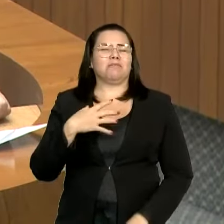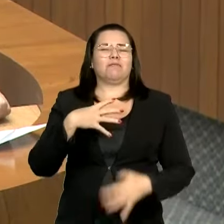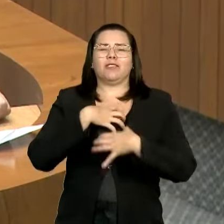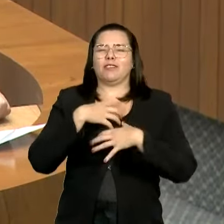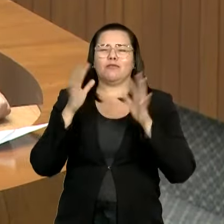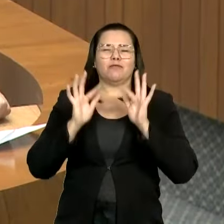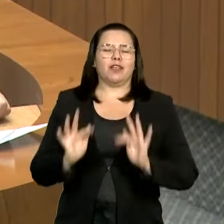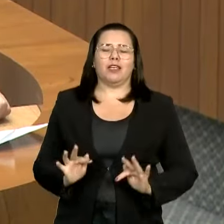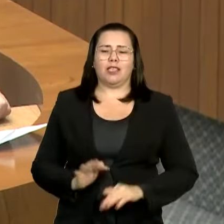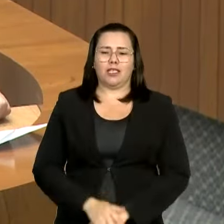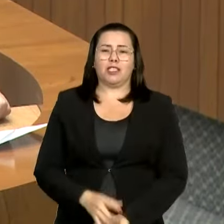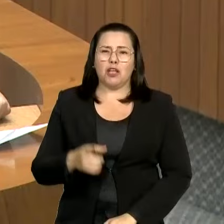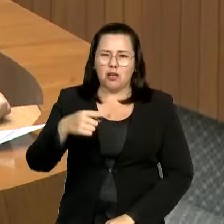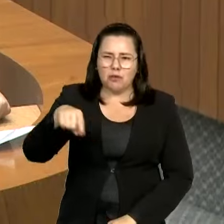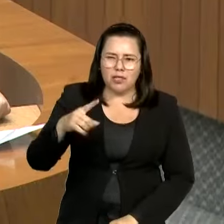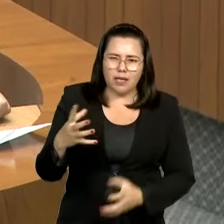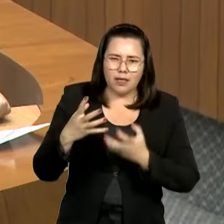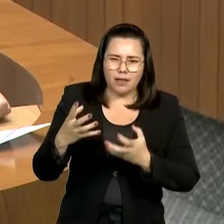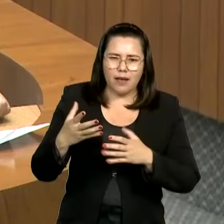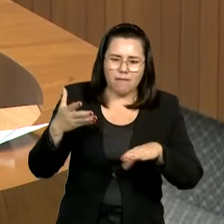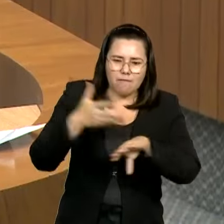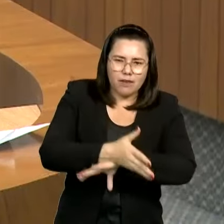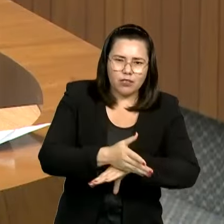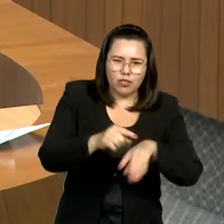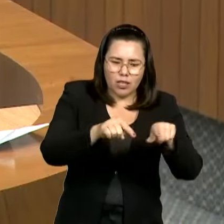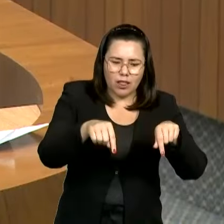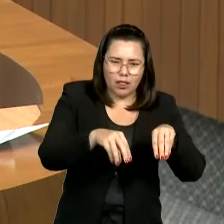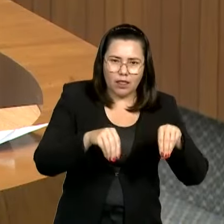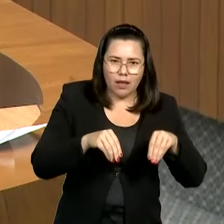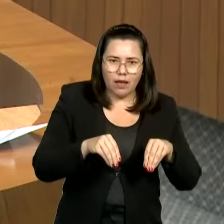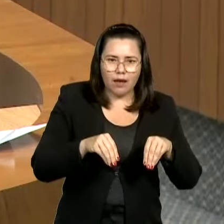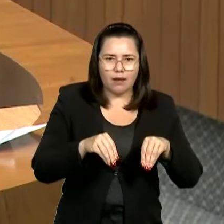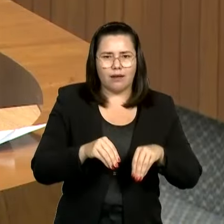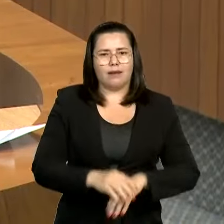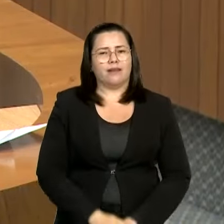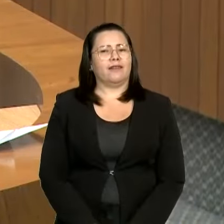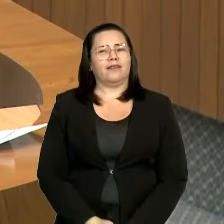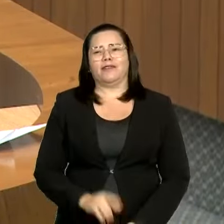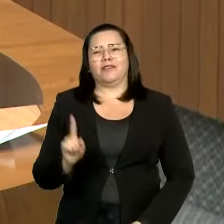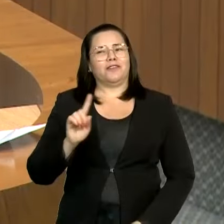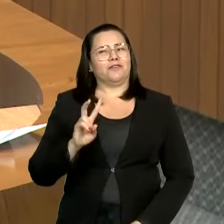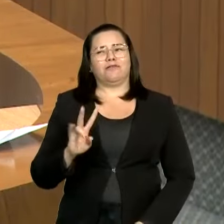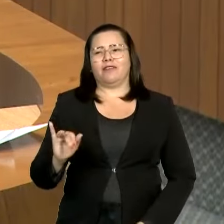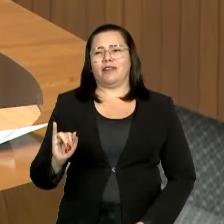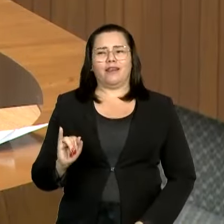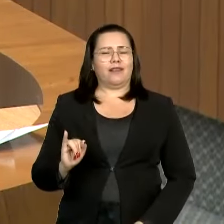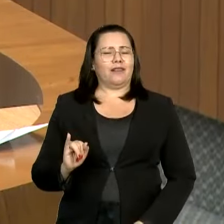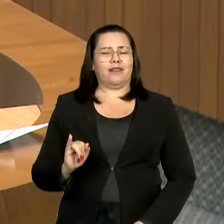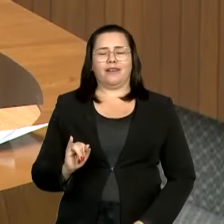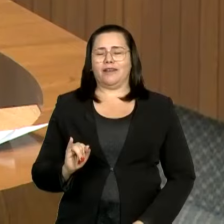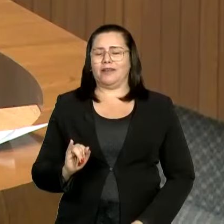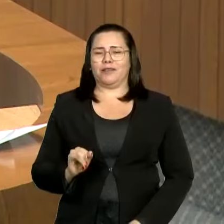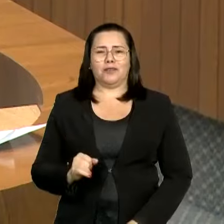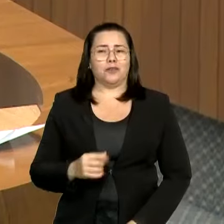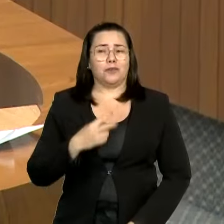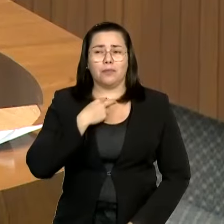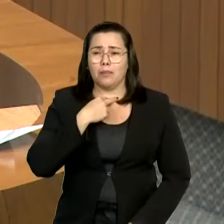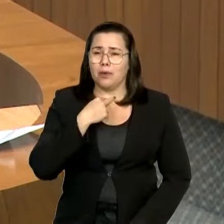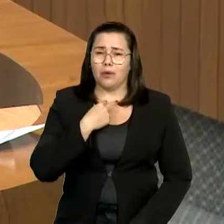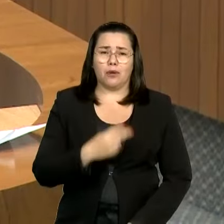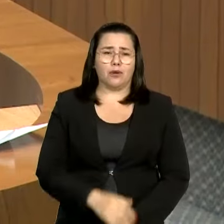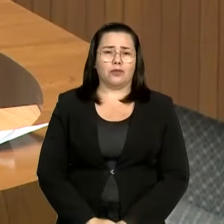invadir terras vai acontecer o quê não vai mais participar eh de nenhum